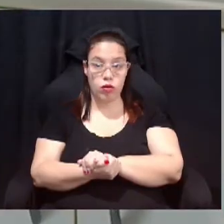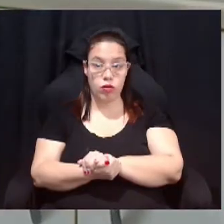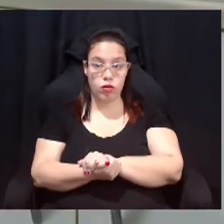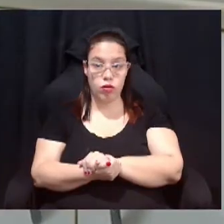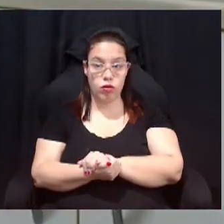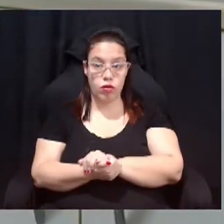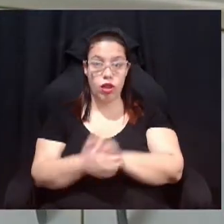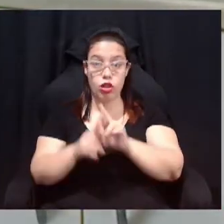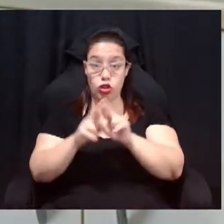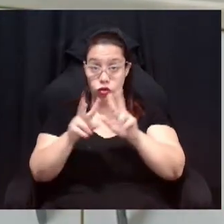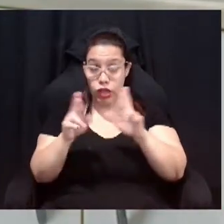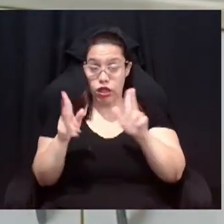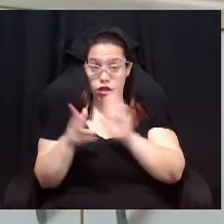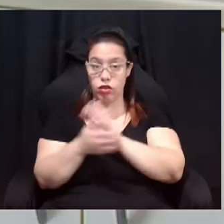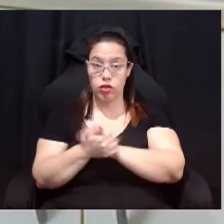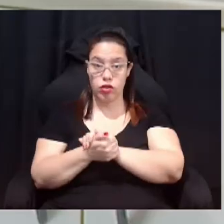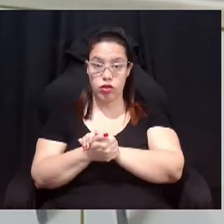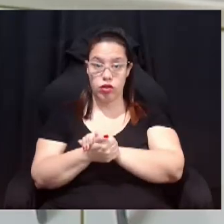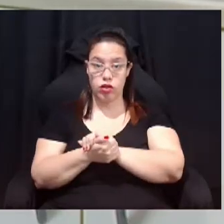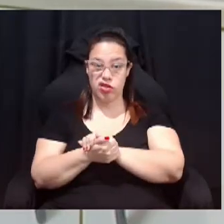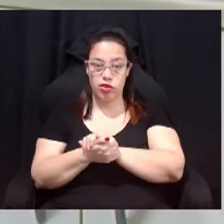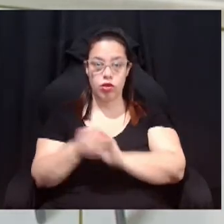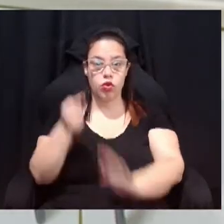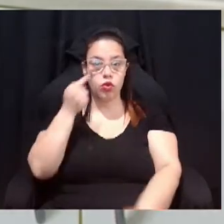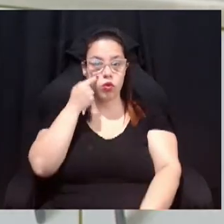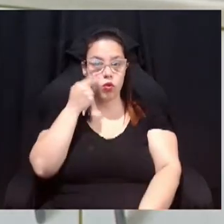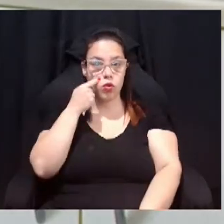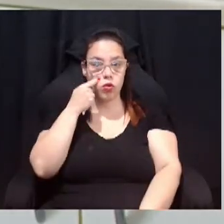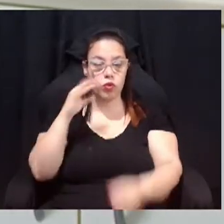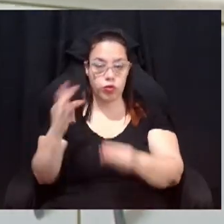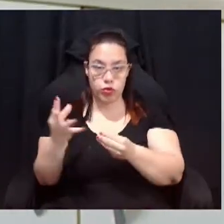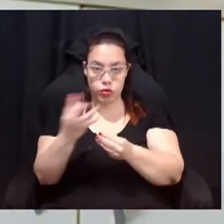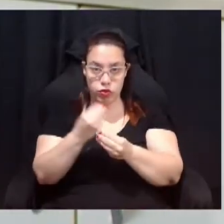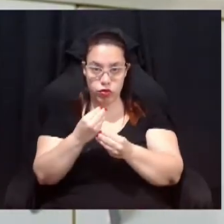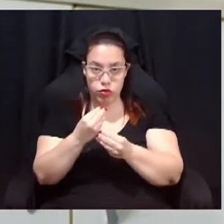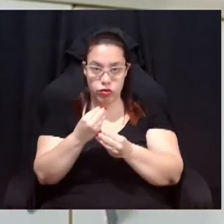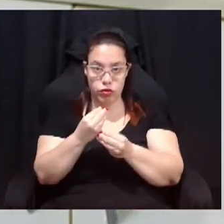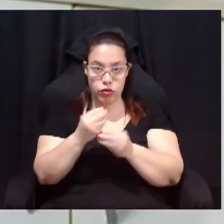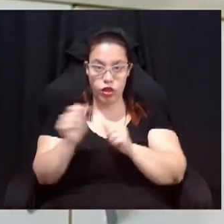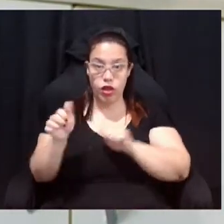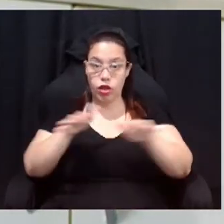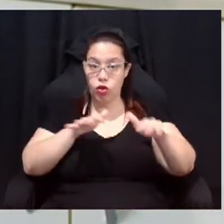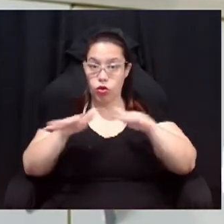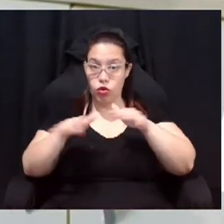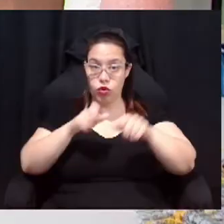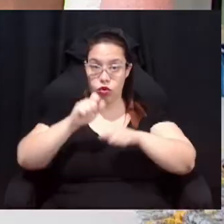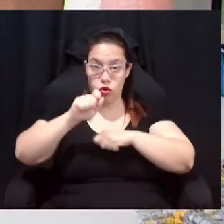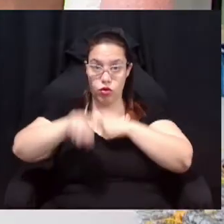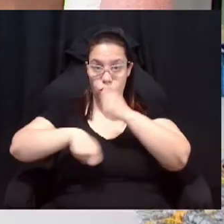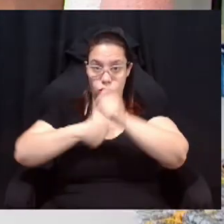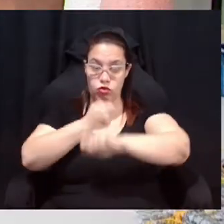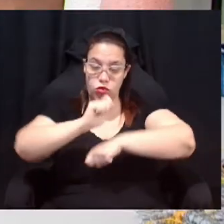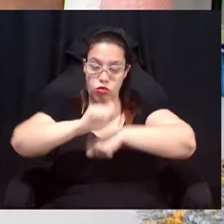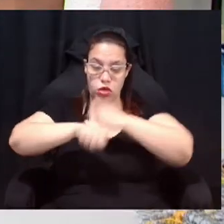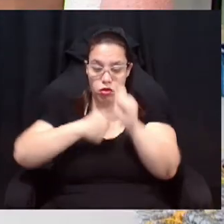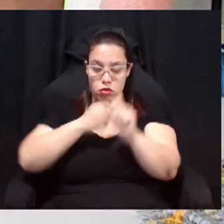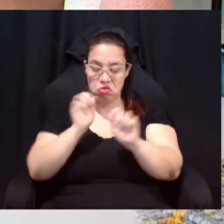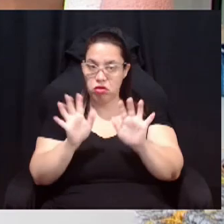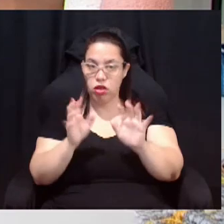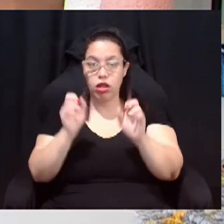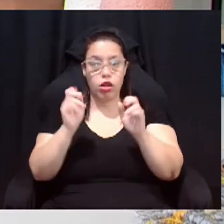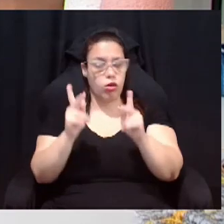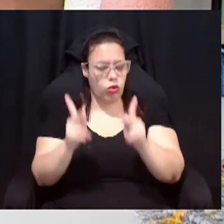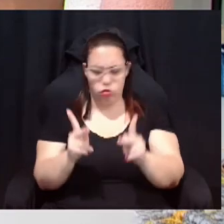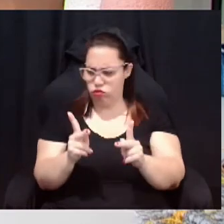diferente. Então, se vocês verem outras artesãs com outra movimentação de braços, de mão, tá tudo bem. O